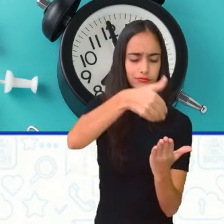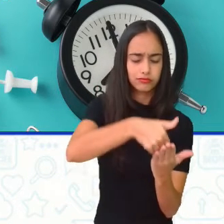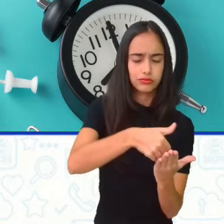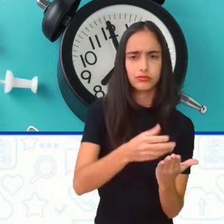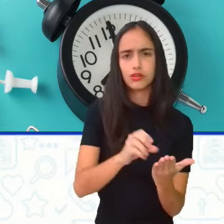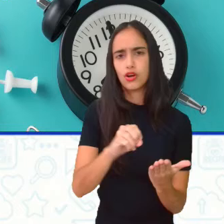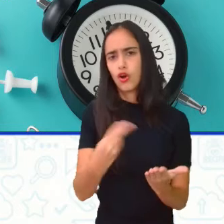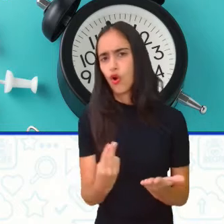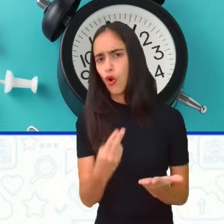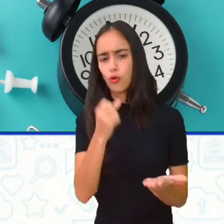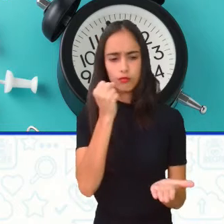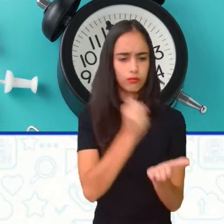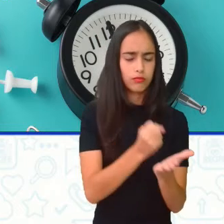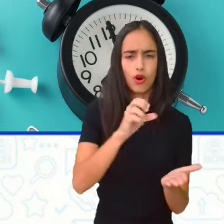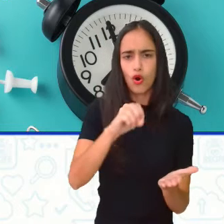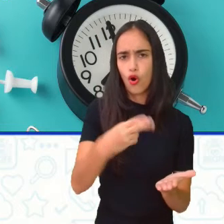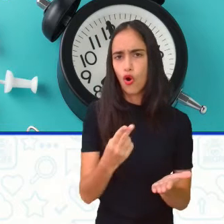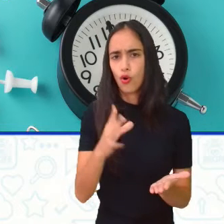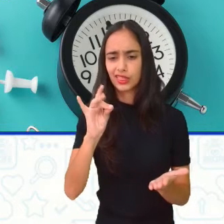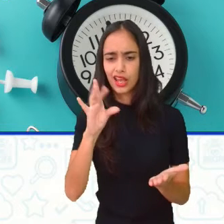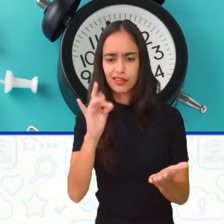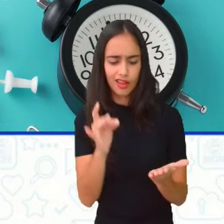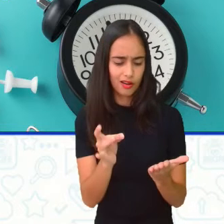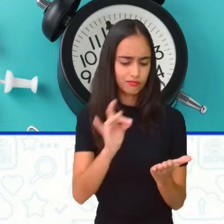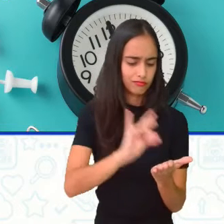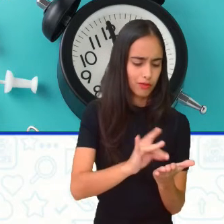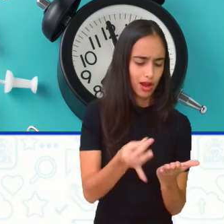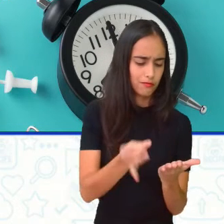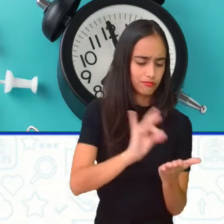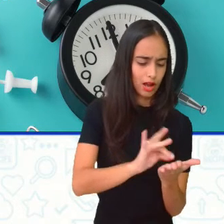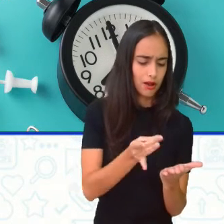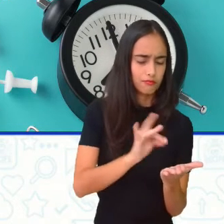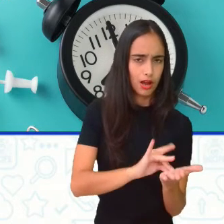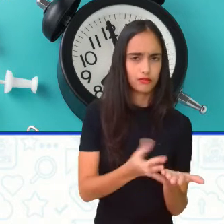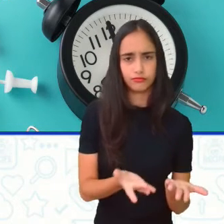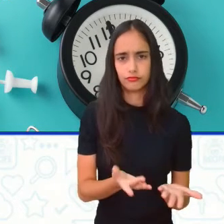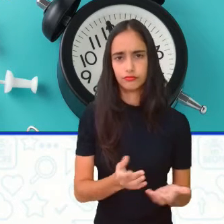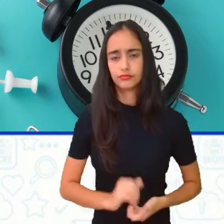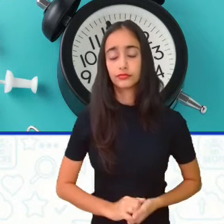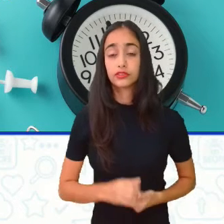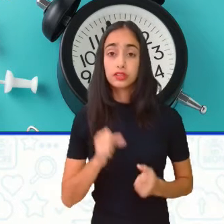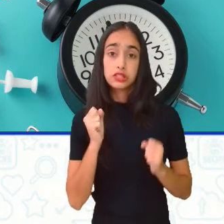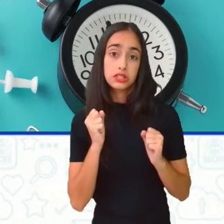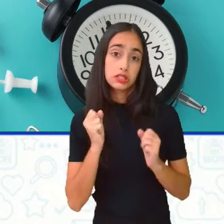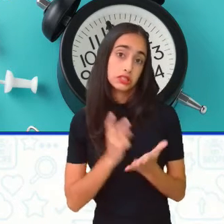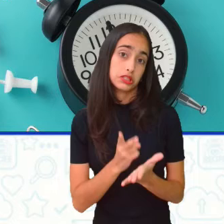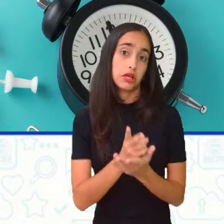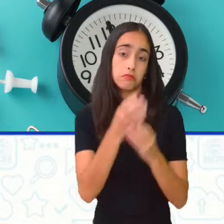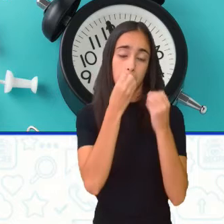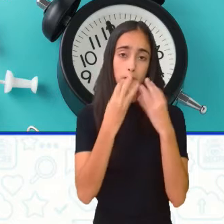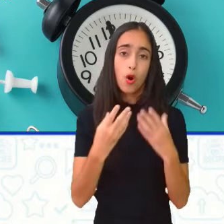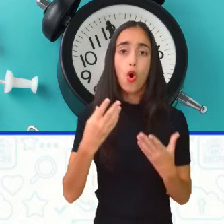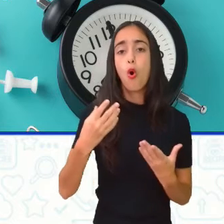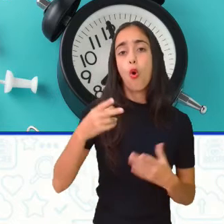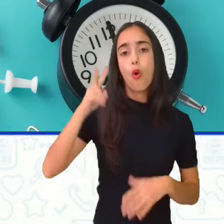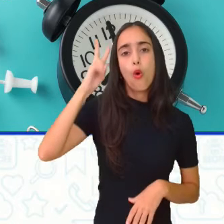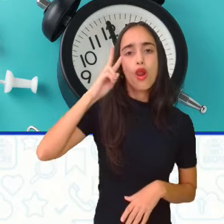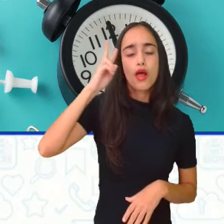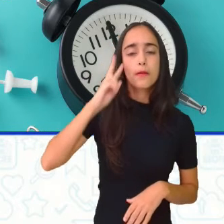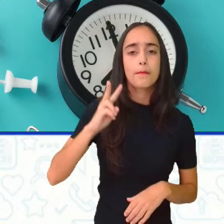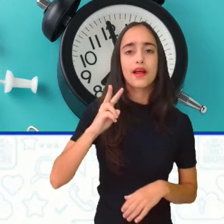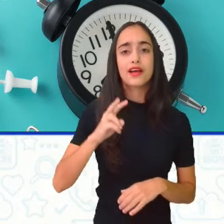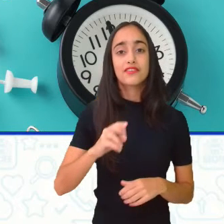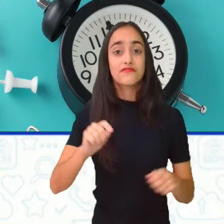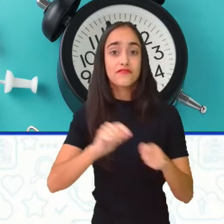etc. E todos esses recursos são muito válidos. É sempre bom lembrar que a cópia, ela pode ser feita a punho ou digitada, né? Se você